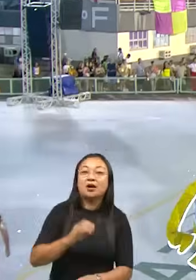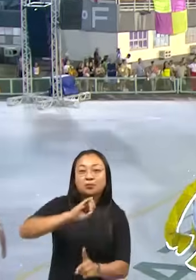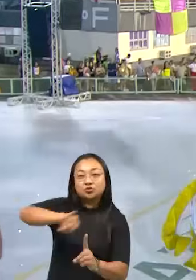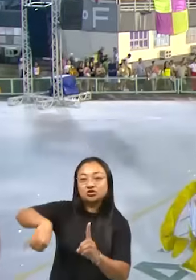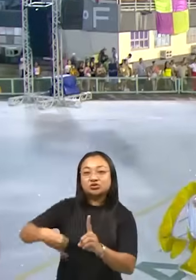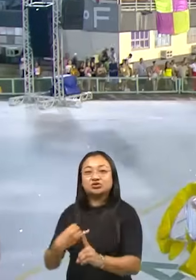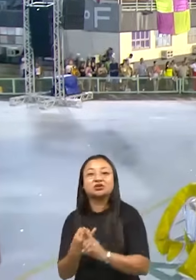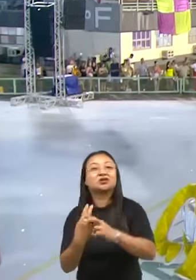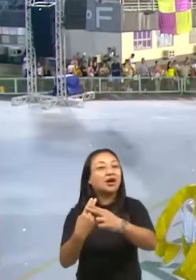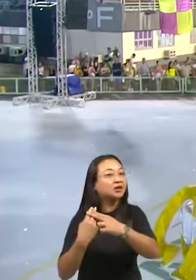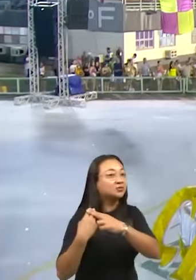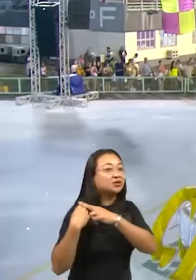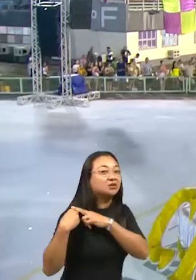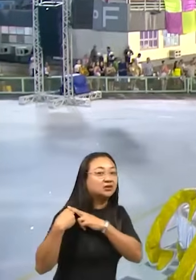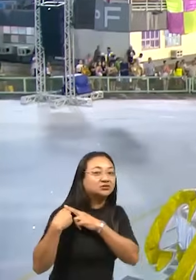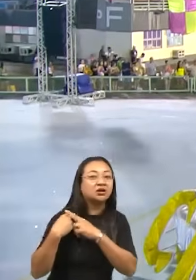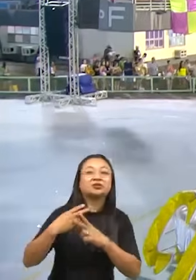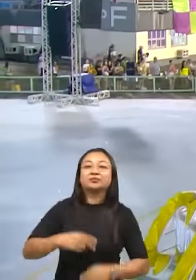Jesuítas foi a missão.